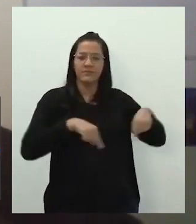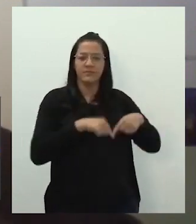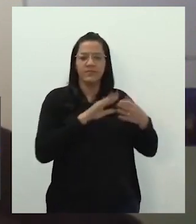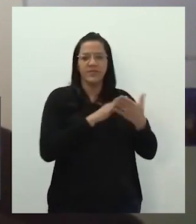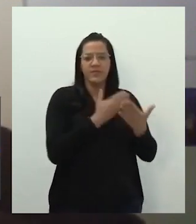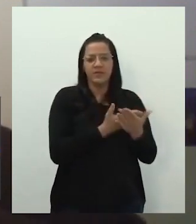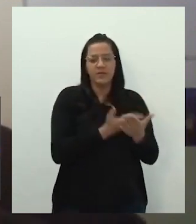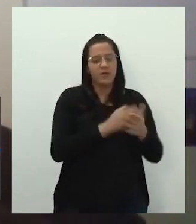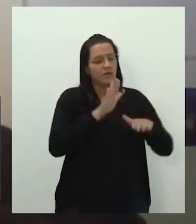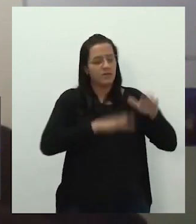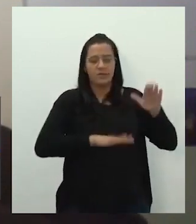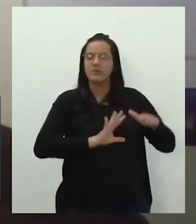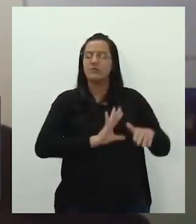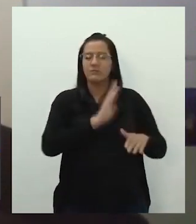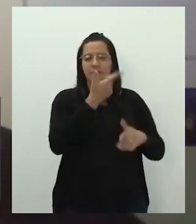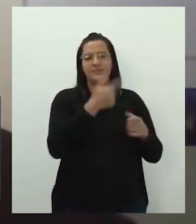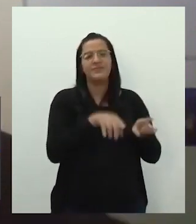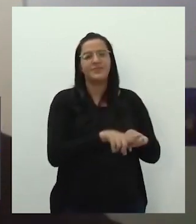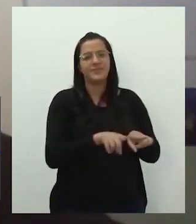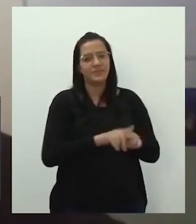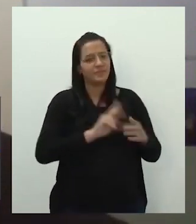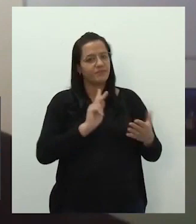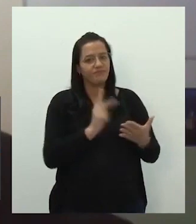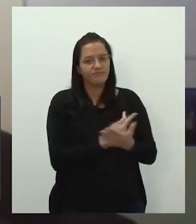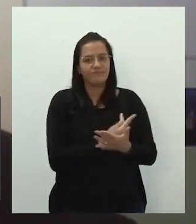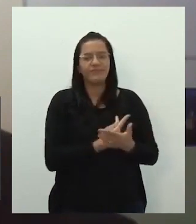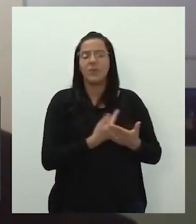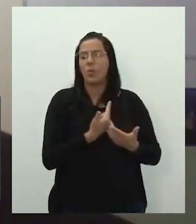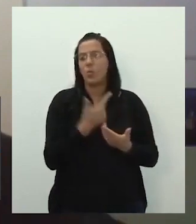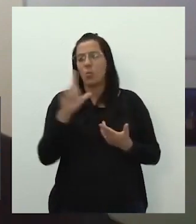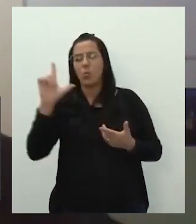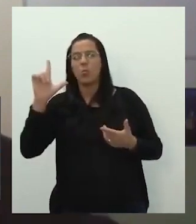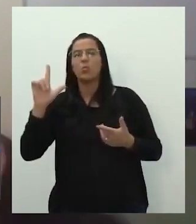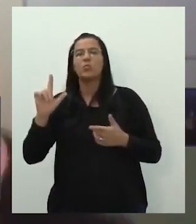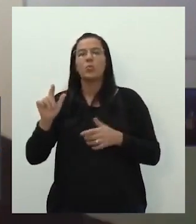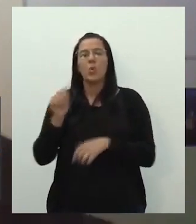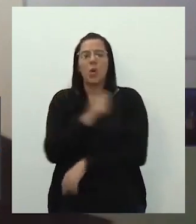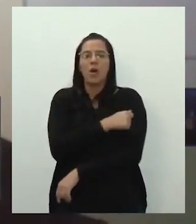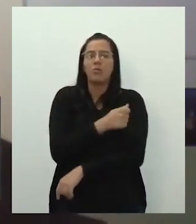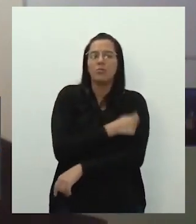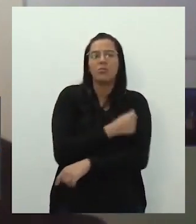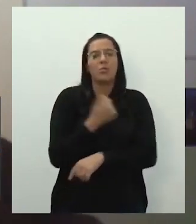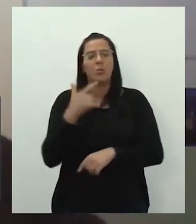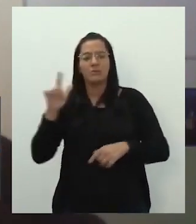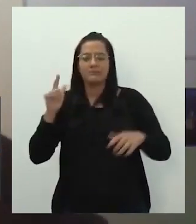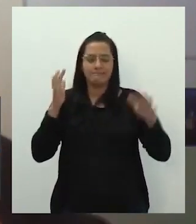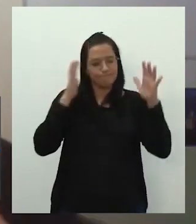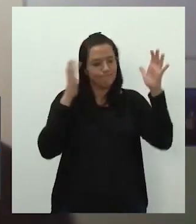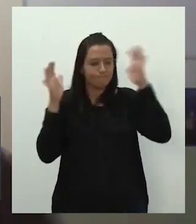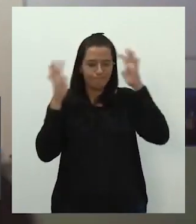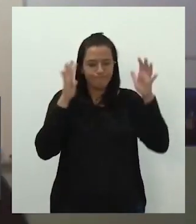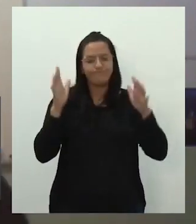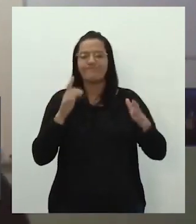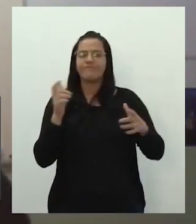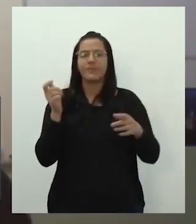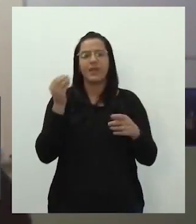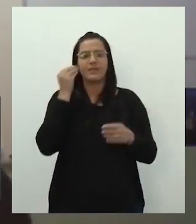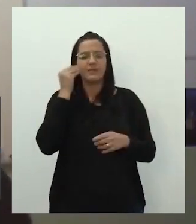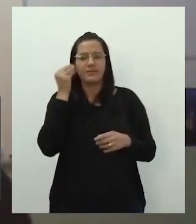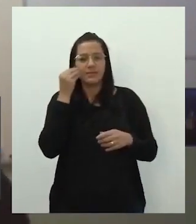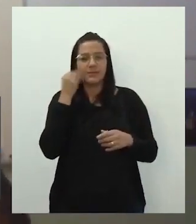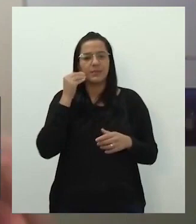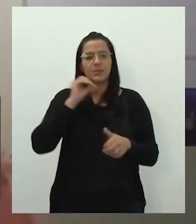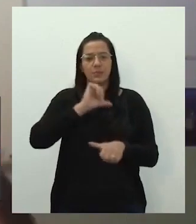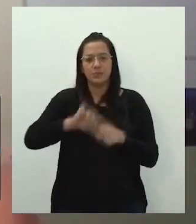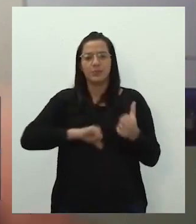constante errada, né? Ou alguma unidade errada, algum aluno mais atento, ou você pensa um pouquinho e a gente consegue na sala de aula.